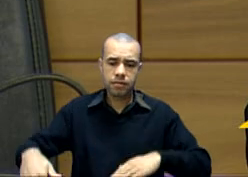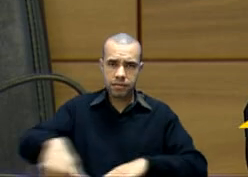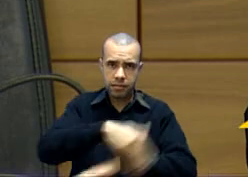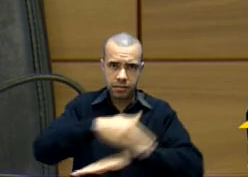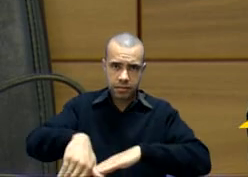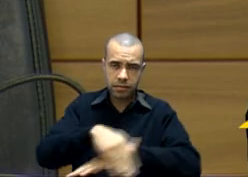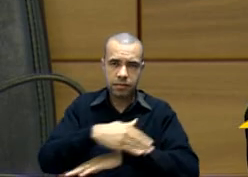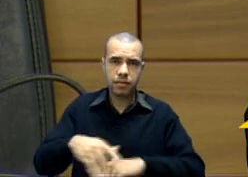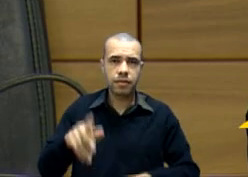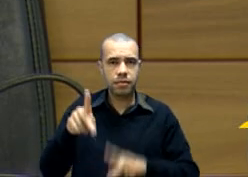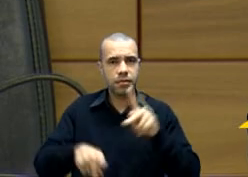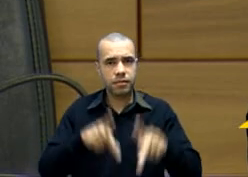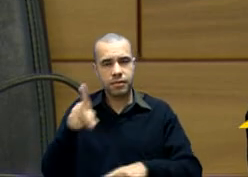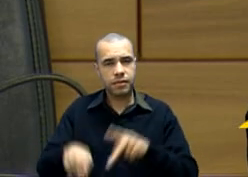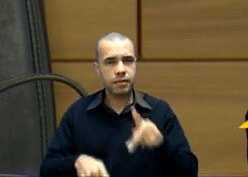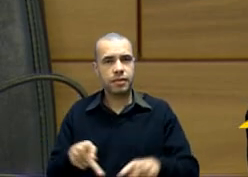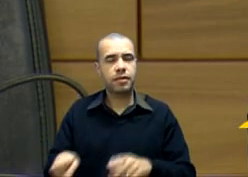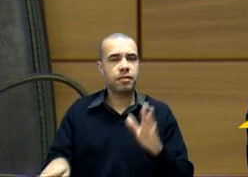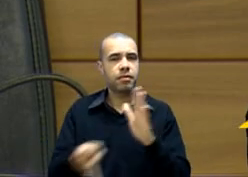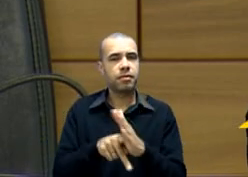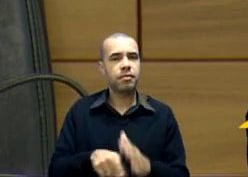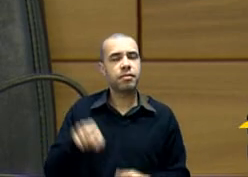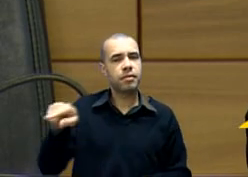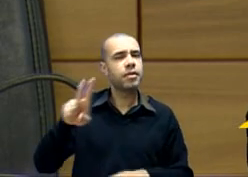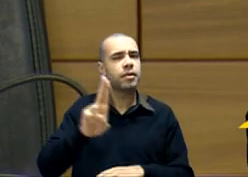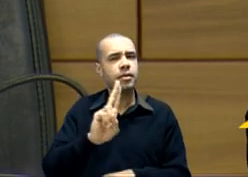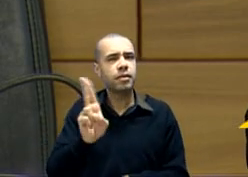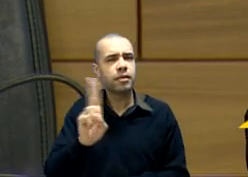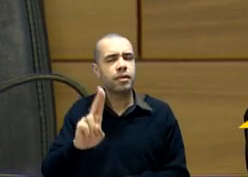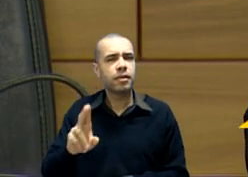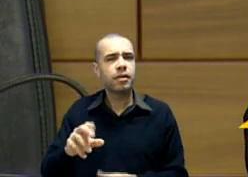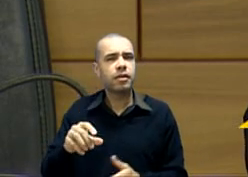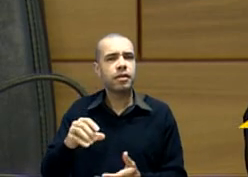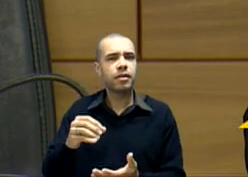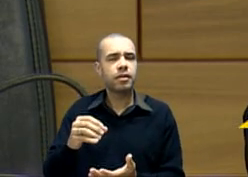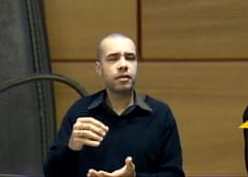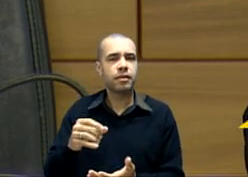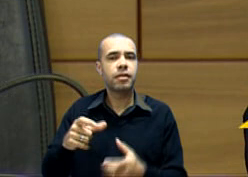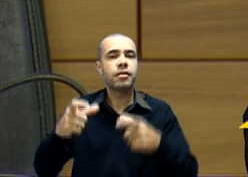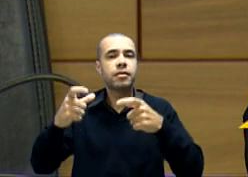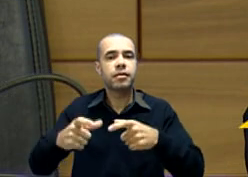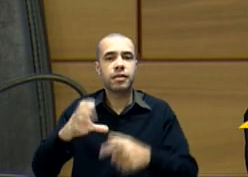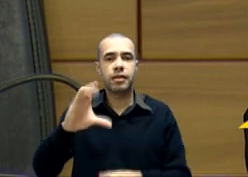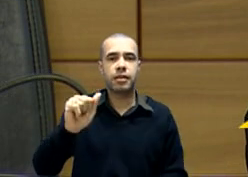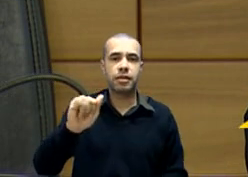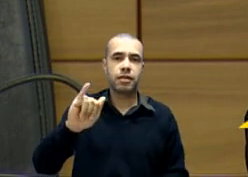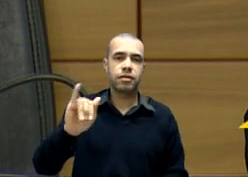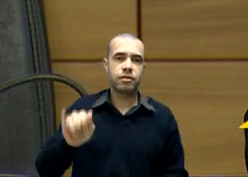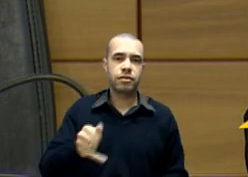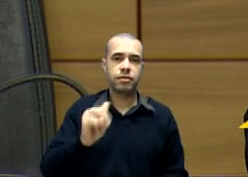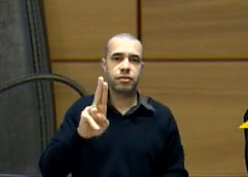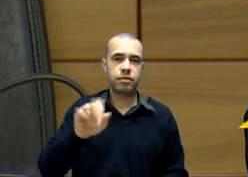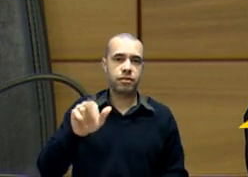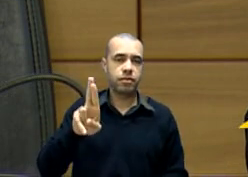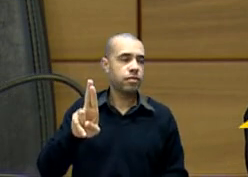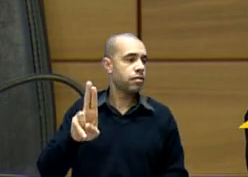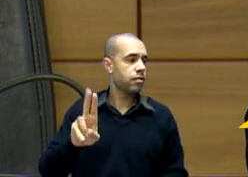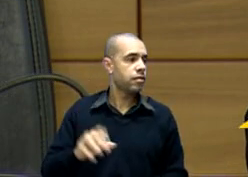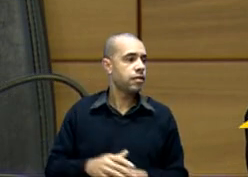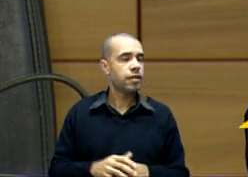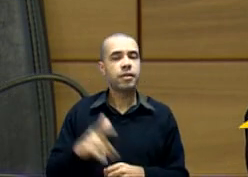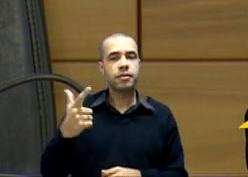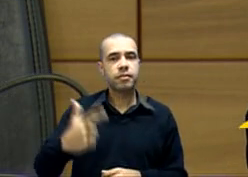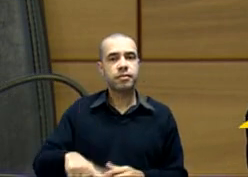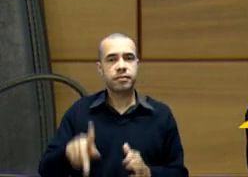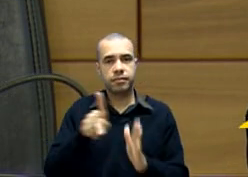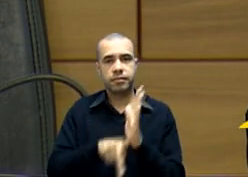via do mesmo nome, bairro do mesmo nome, lá no bairro Cajuru. Projeto de lei 275/2019, da